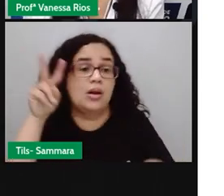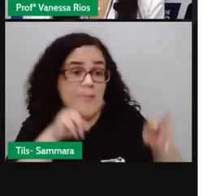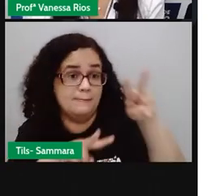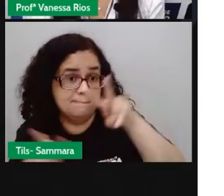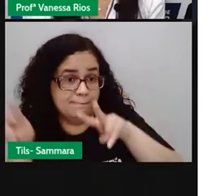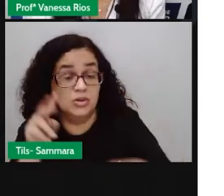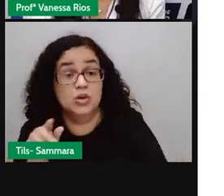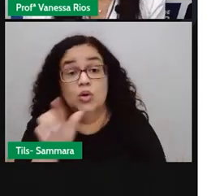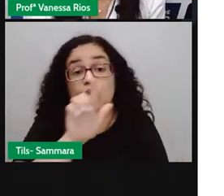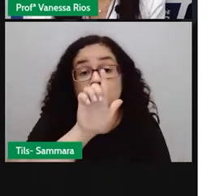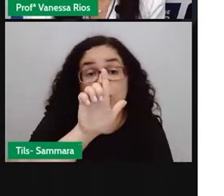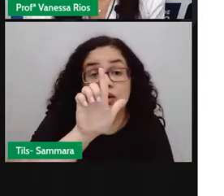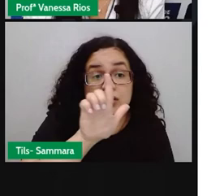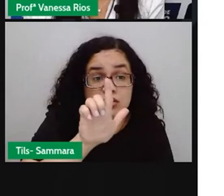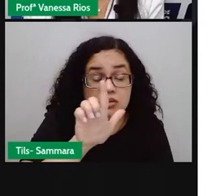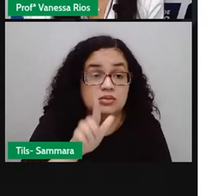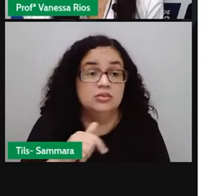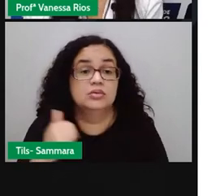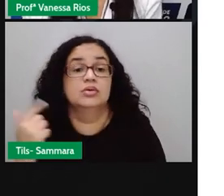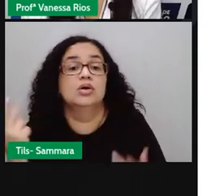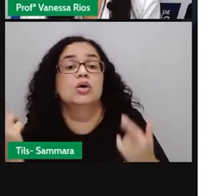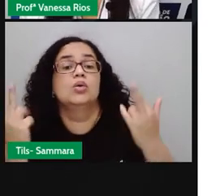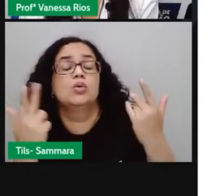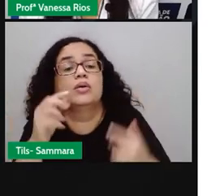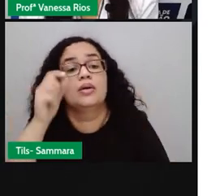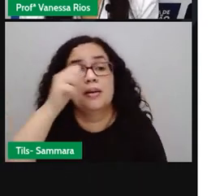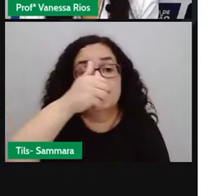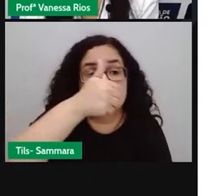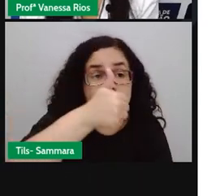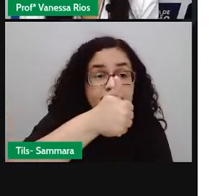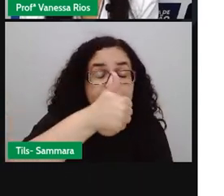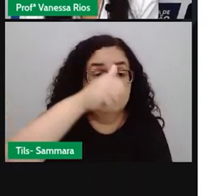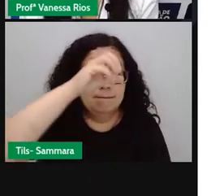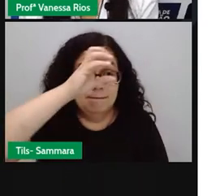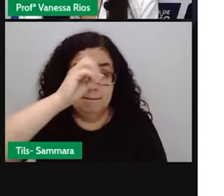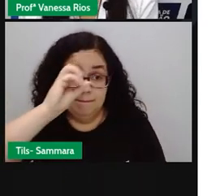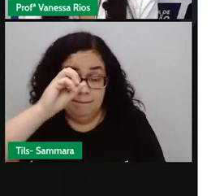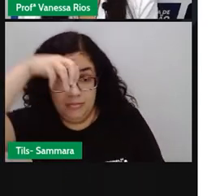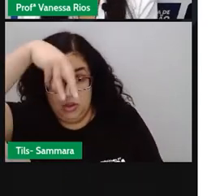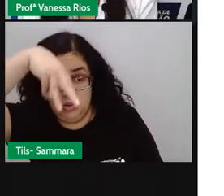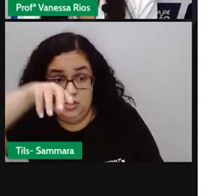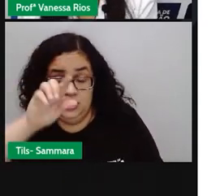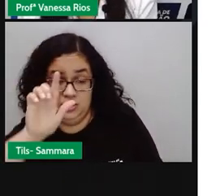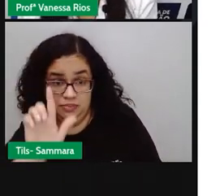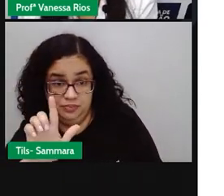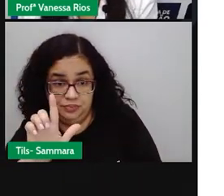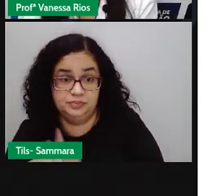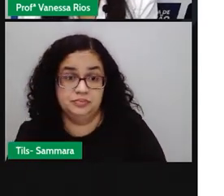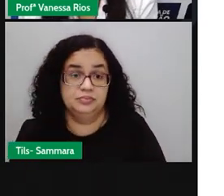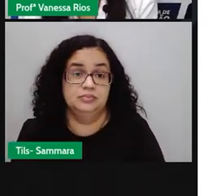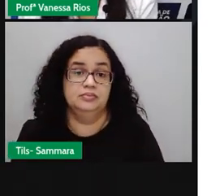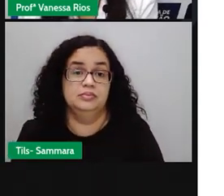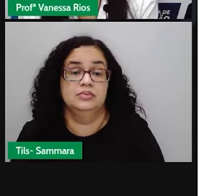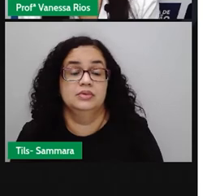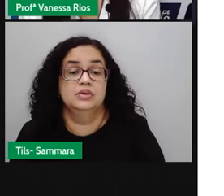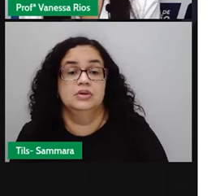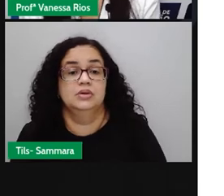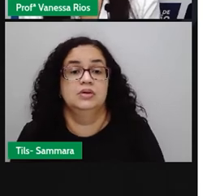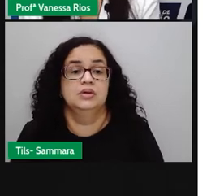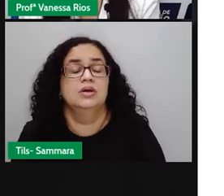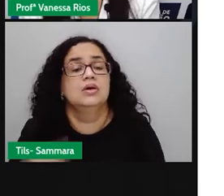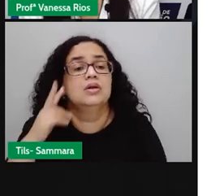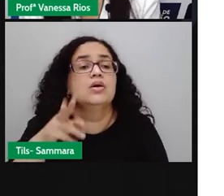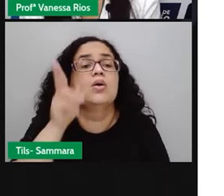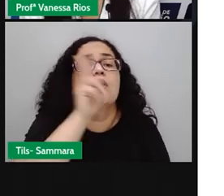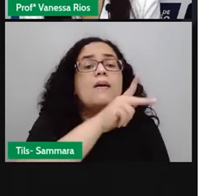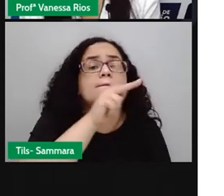observa? Um litro vale quantos mililitros? Vale 1.000 mililitros. Por que, que a